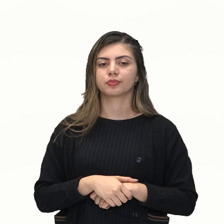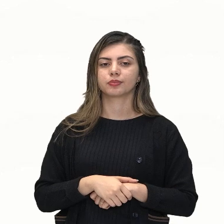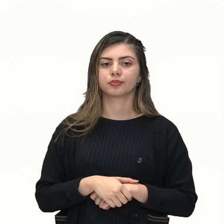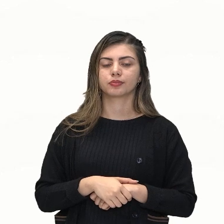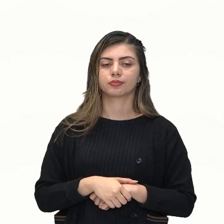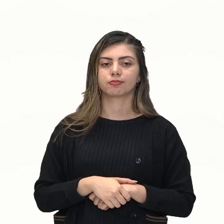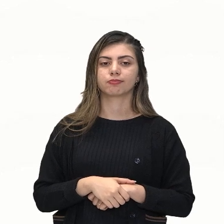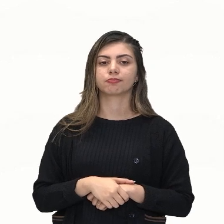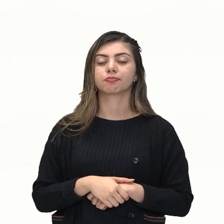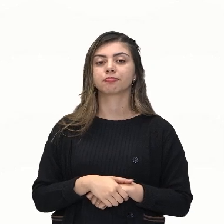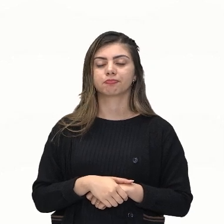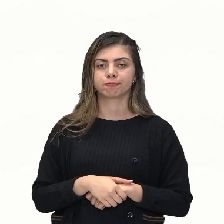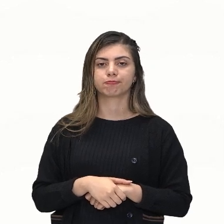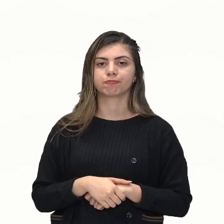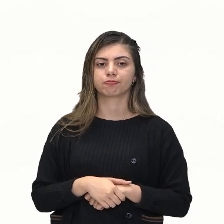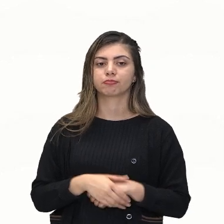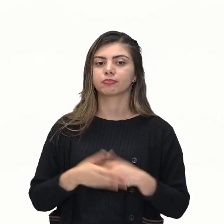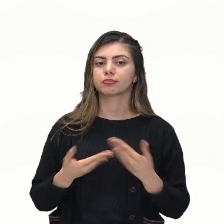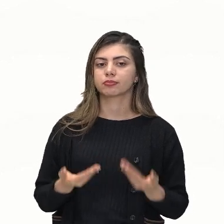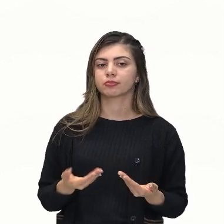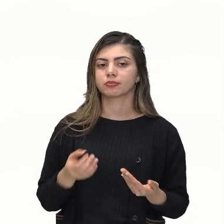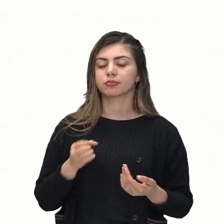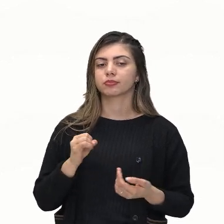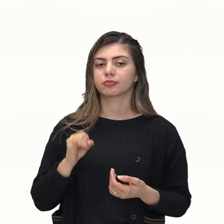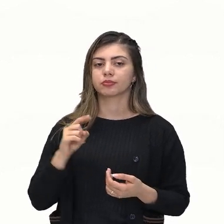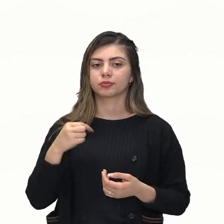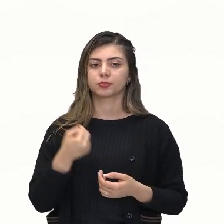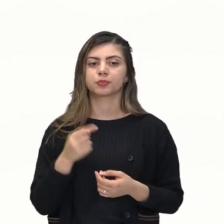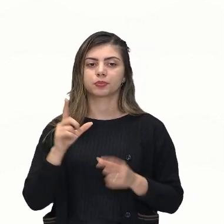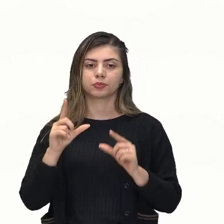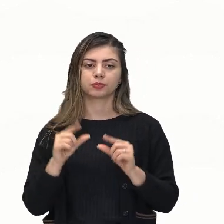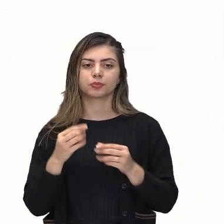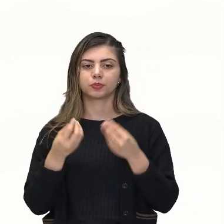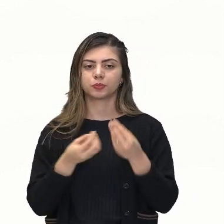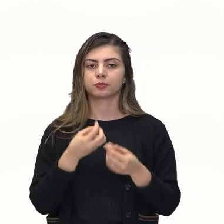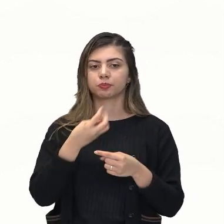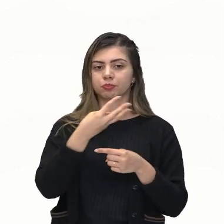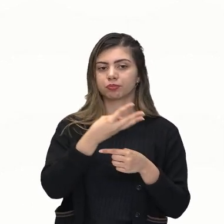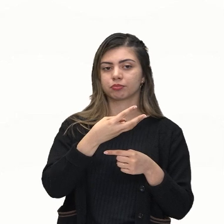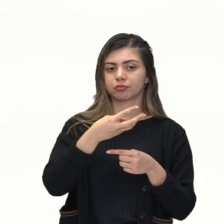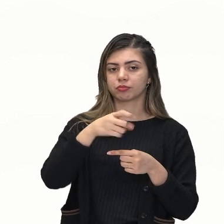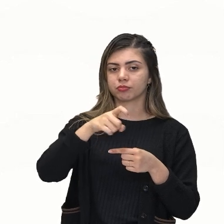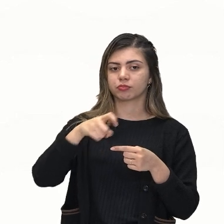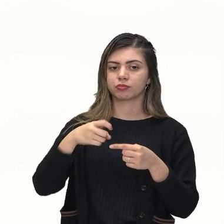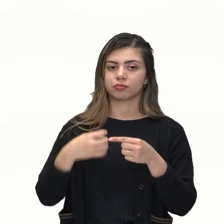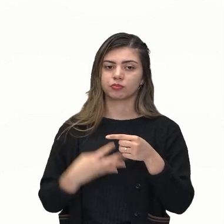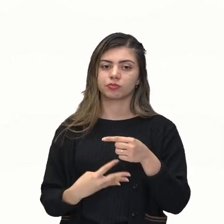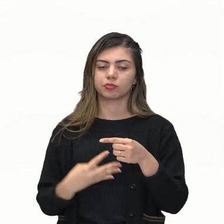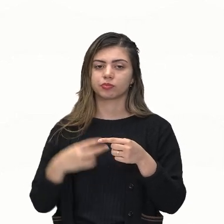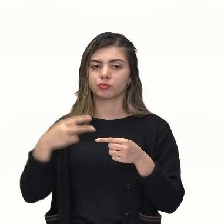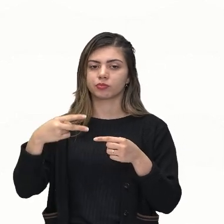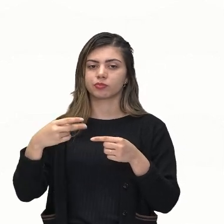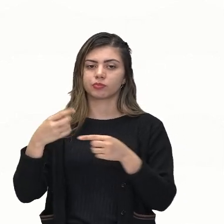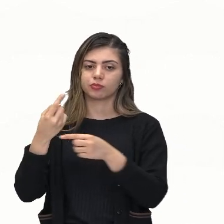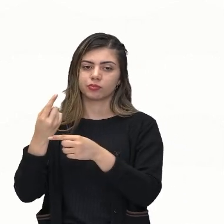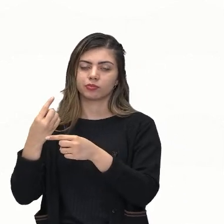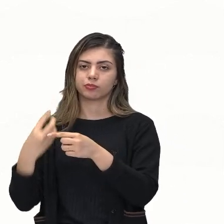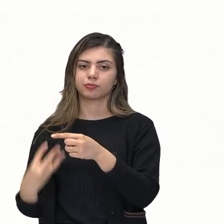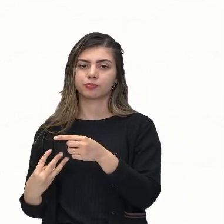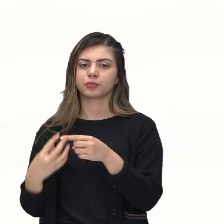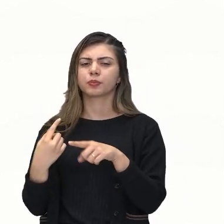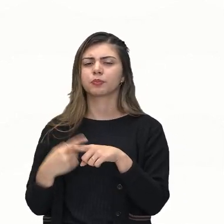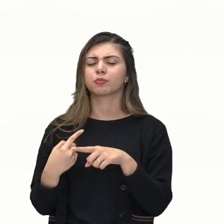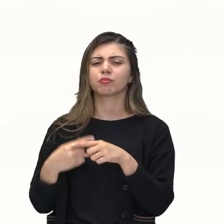Aqui, simplificando, eu posso ter, ó, 3x sobre 4 igual a 1 sobre 3. Por que 1